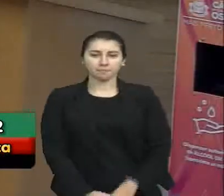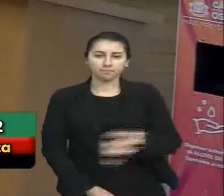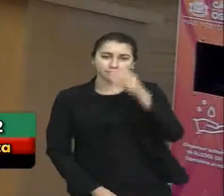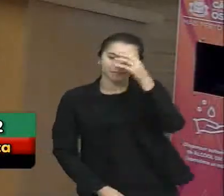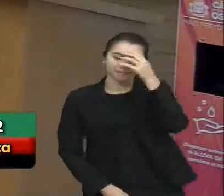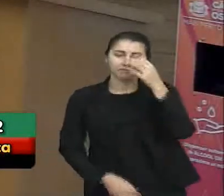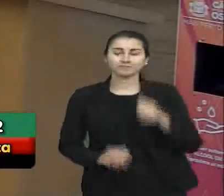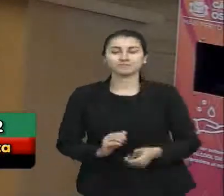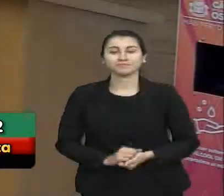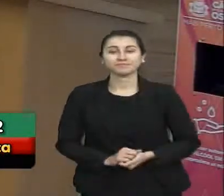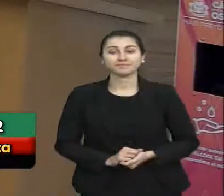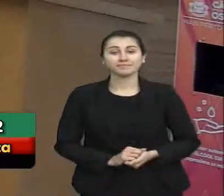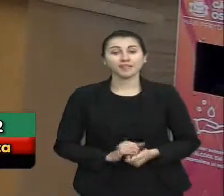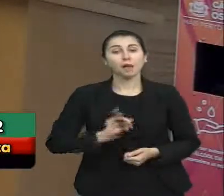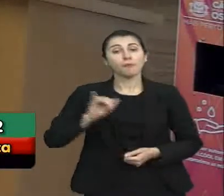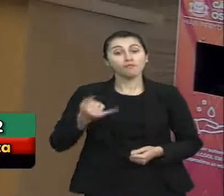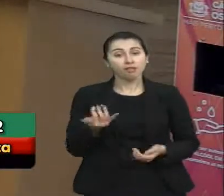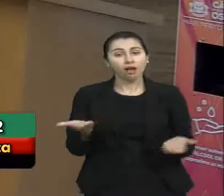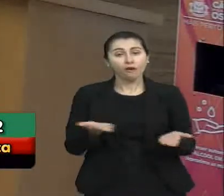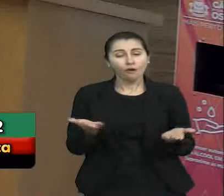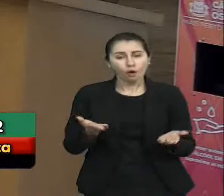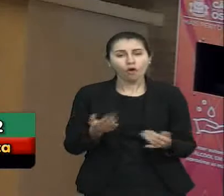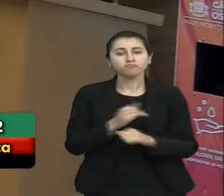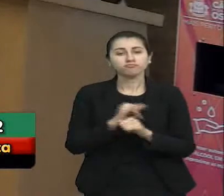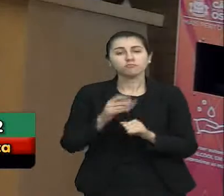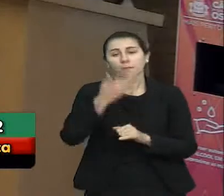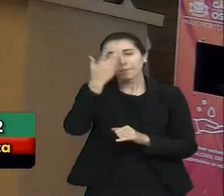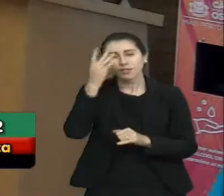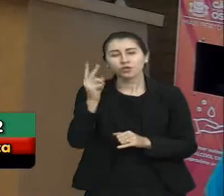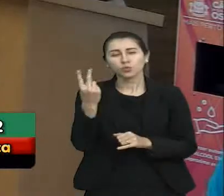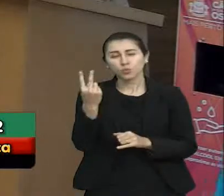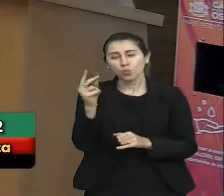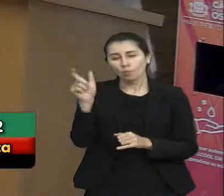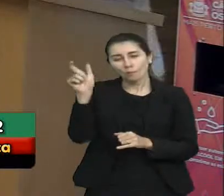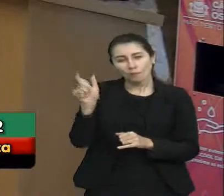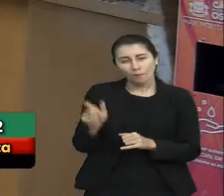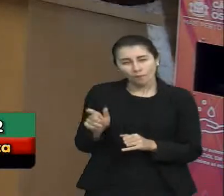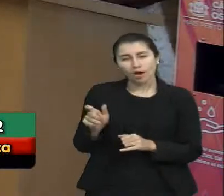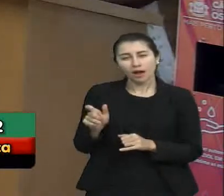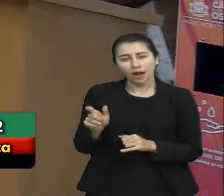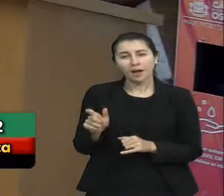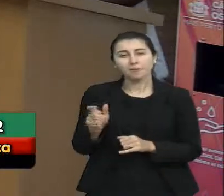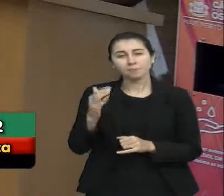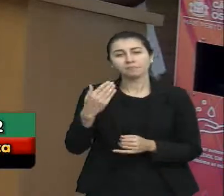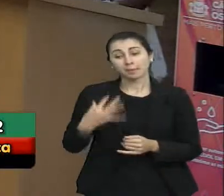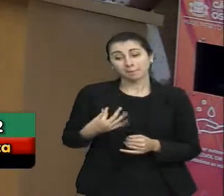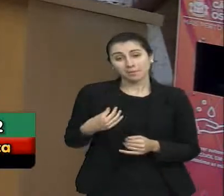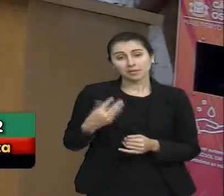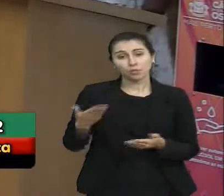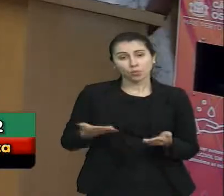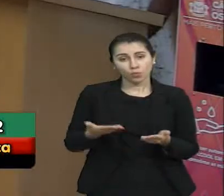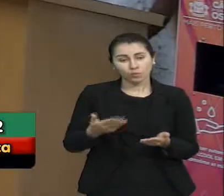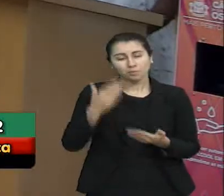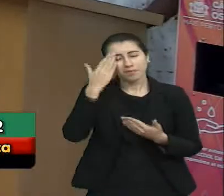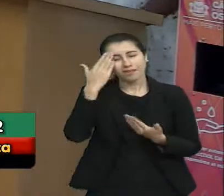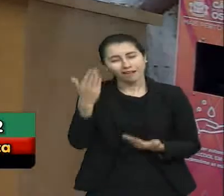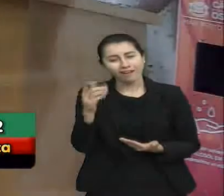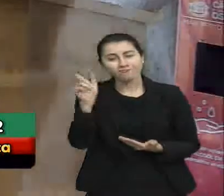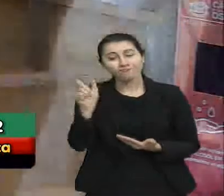Aproveitar aqui para fazer o anúncio de 2 pessoas que estão presentes, que eu pedi para poder rever o nome. Muito obrigada, Igor, que é